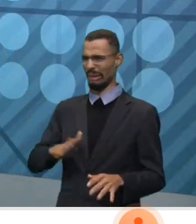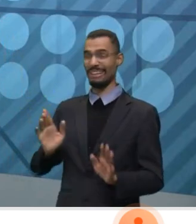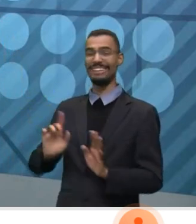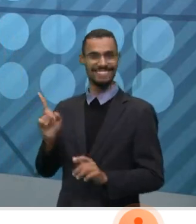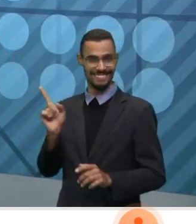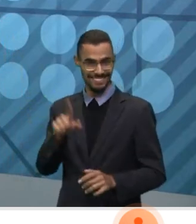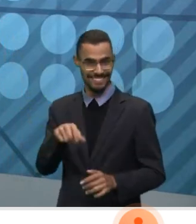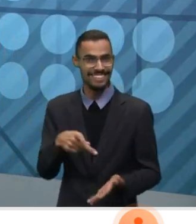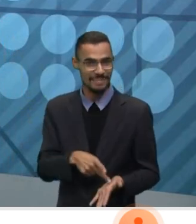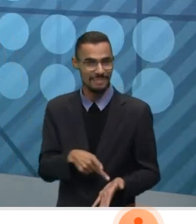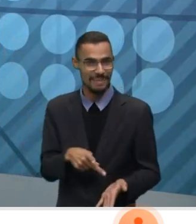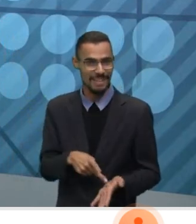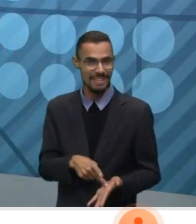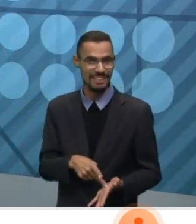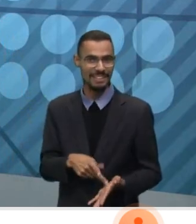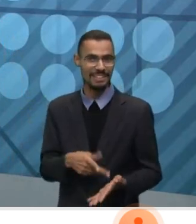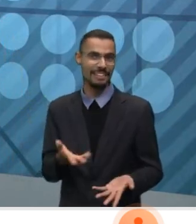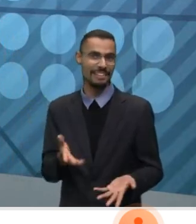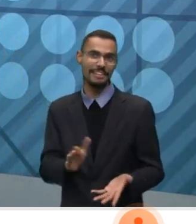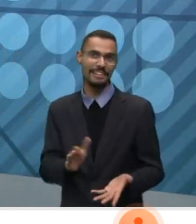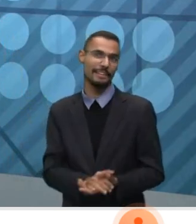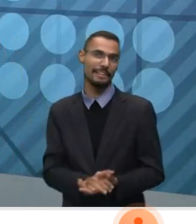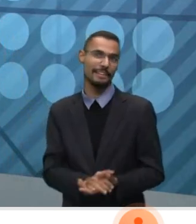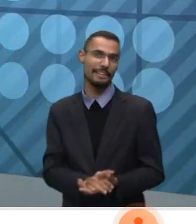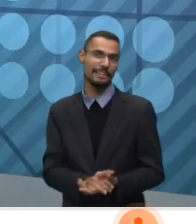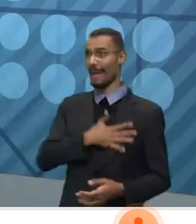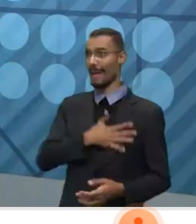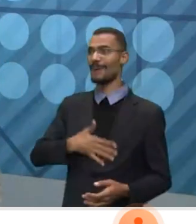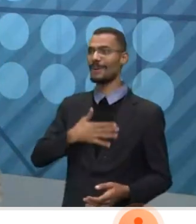isso. Eu gosto de manga,